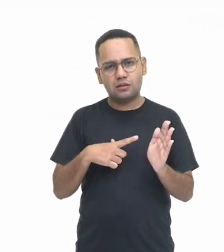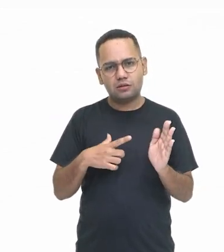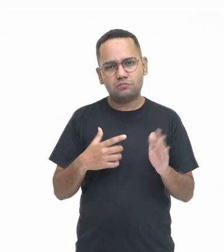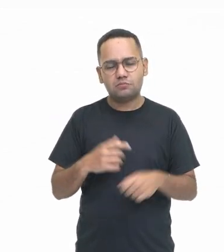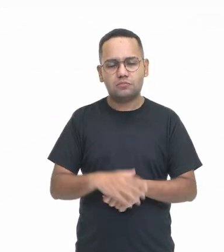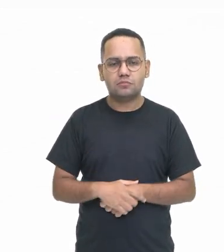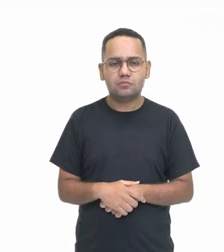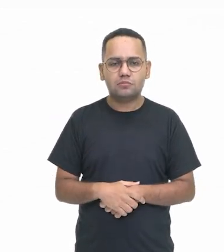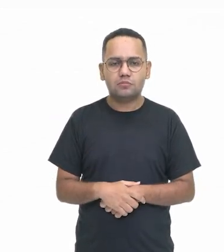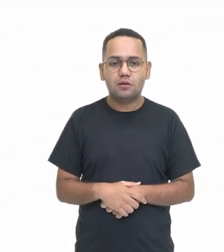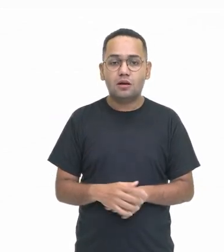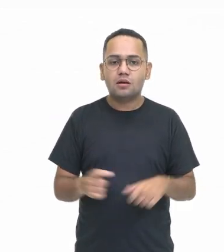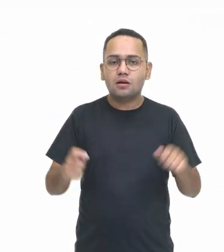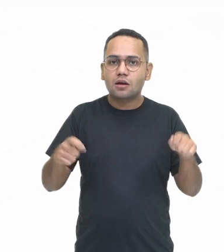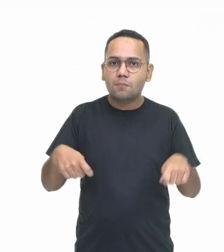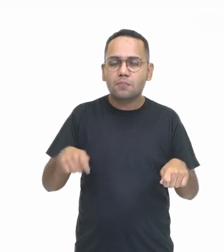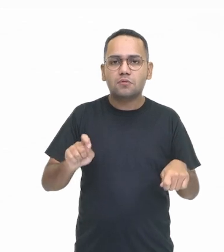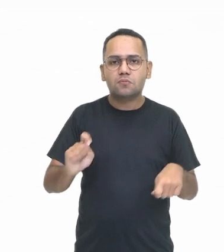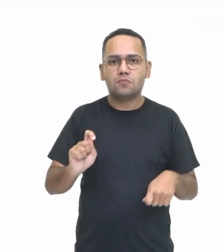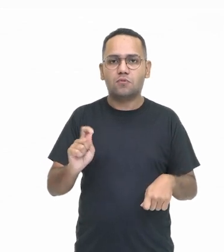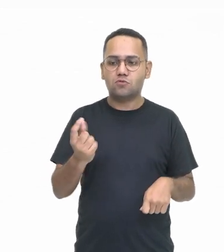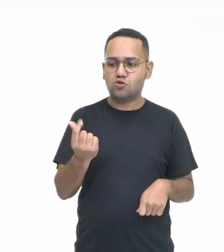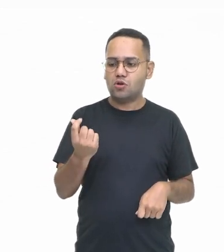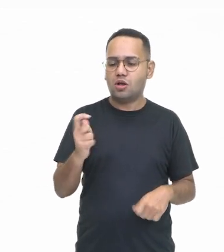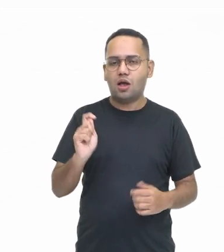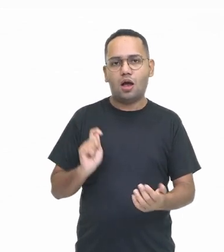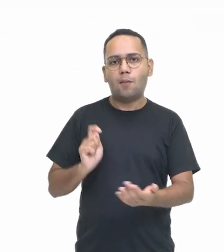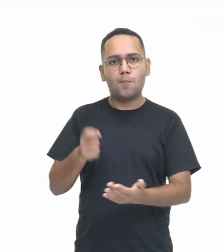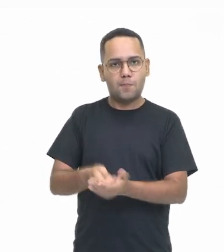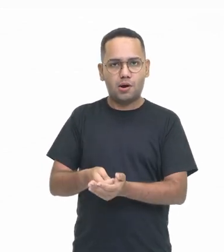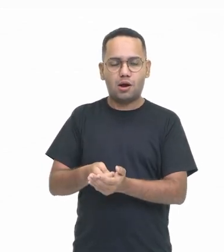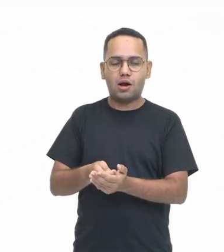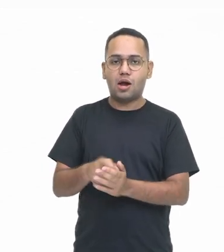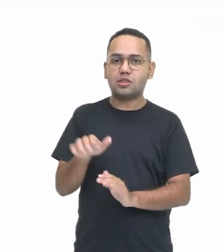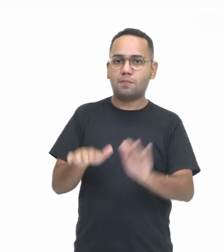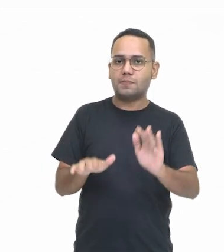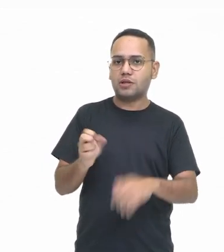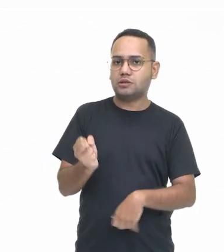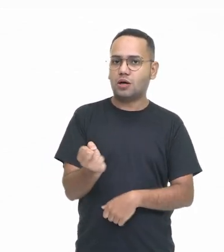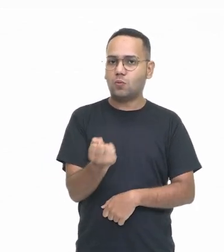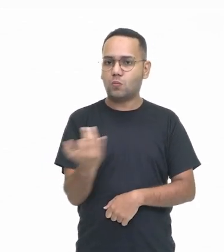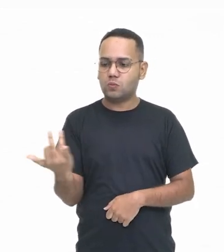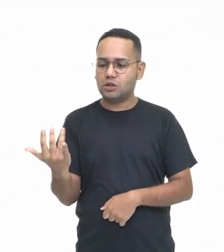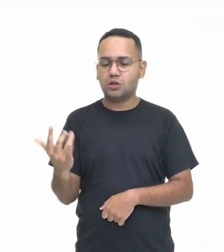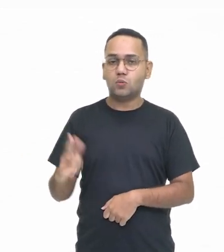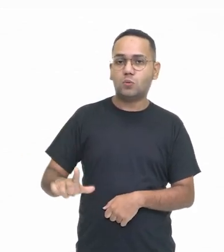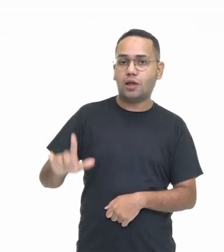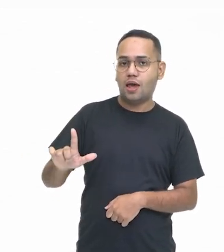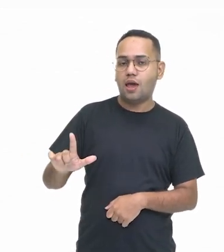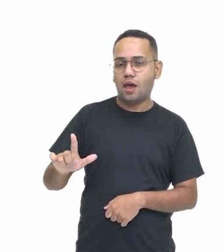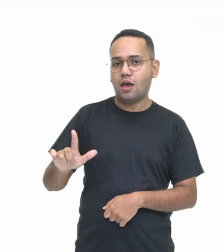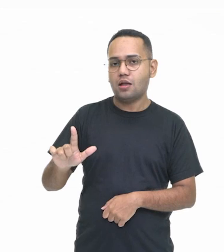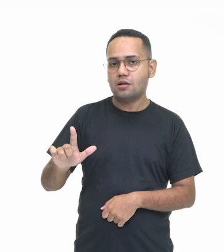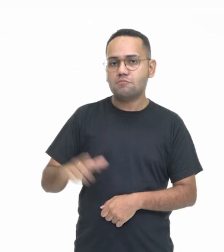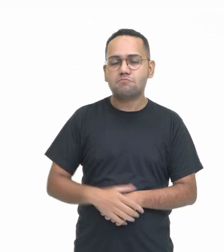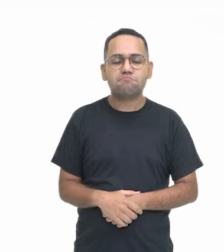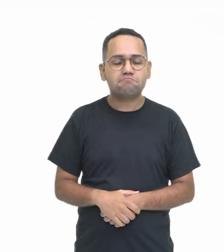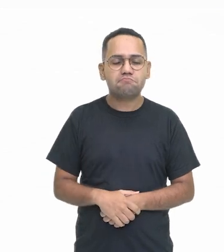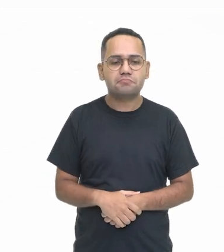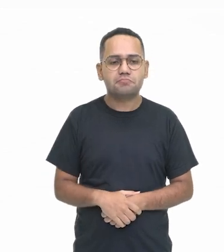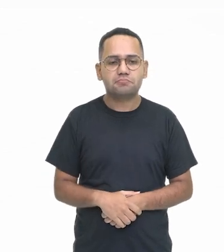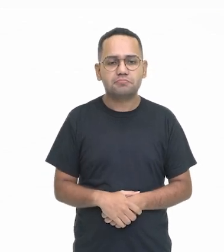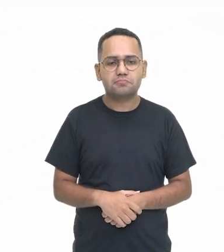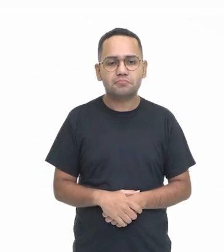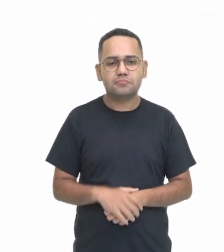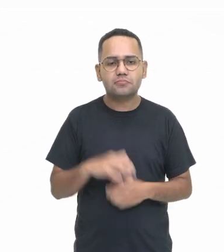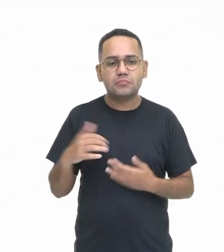aí o valor a ser pago, né, conforme a sua quantidade. Então o preço a se pagar, eu estou chamando aí de P,